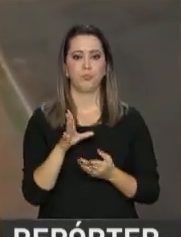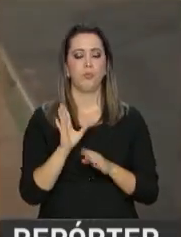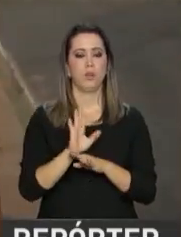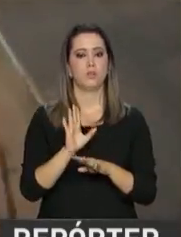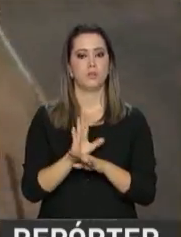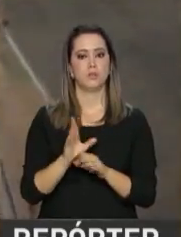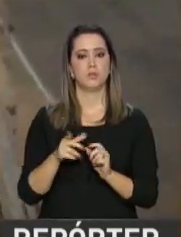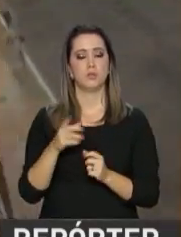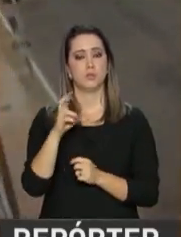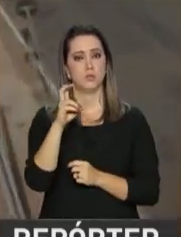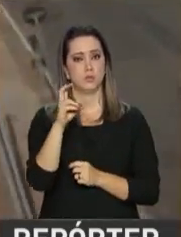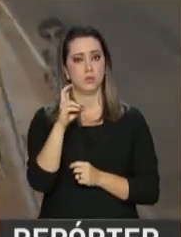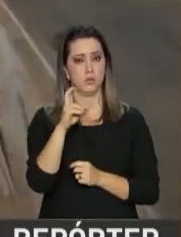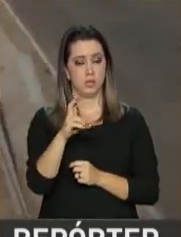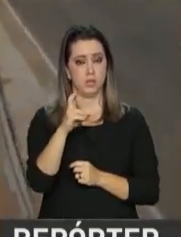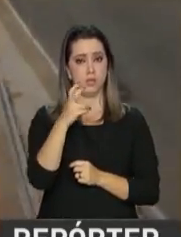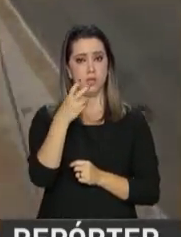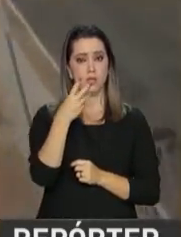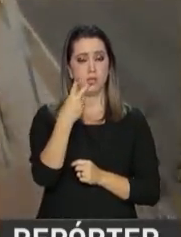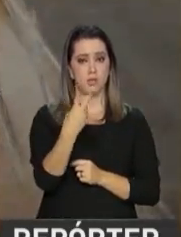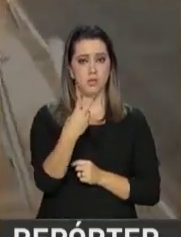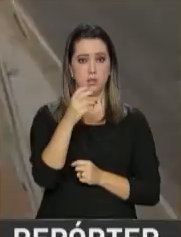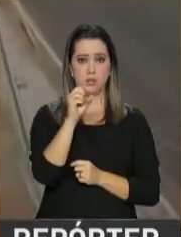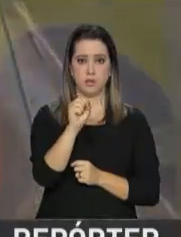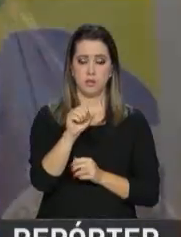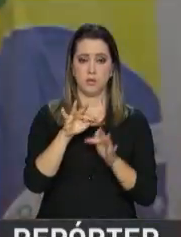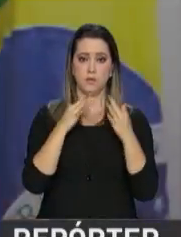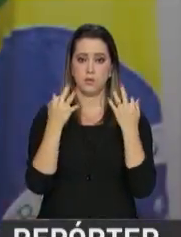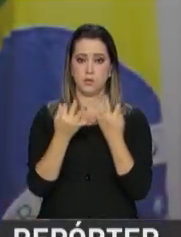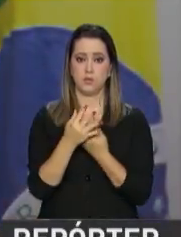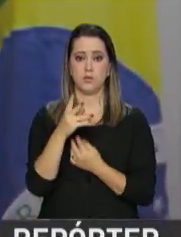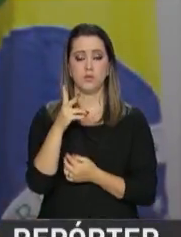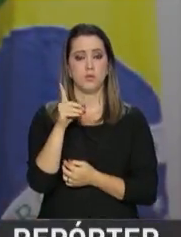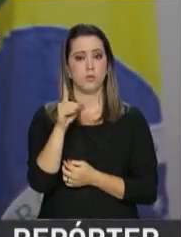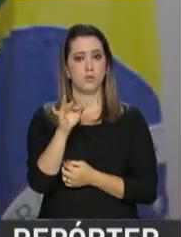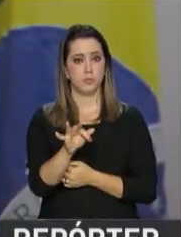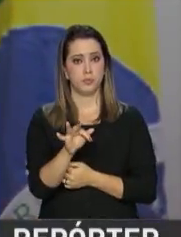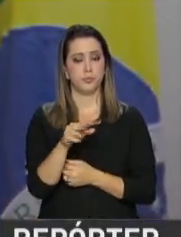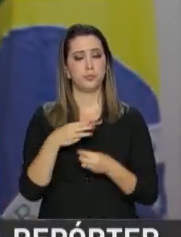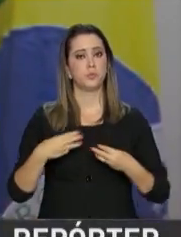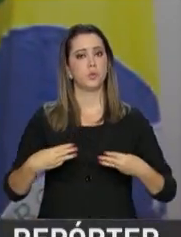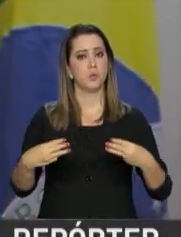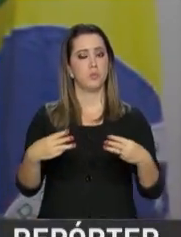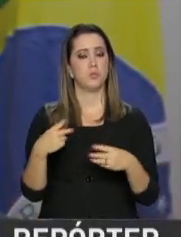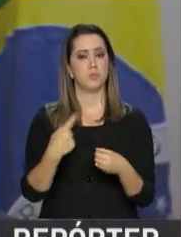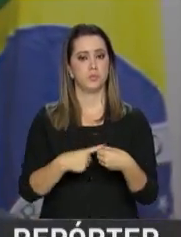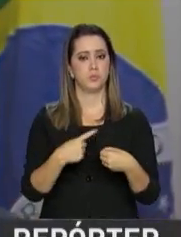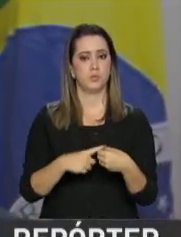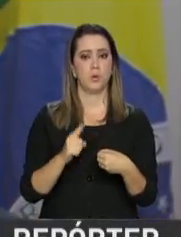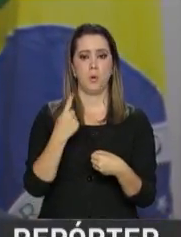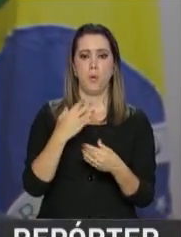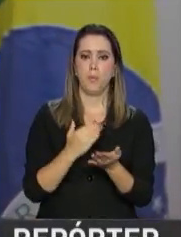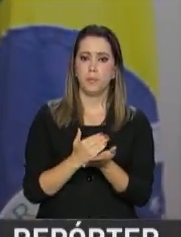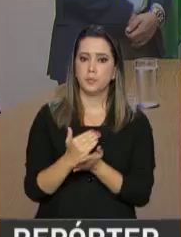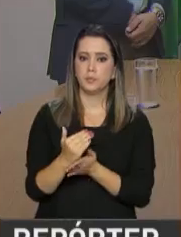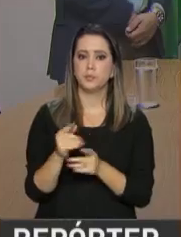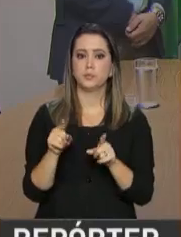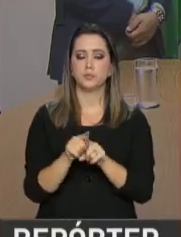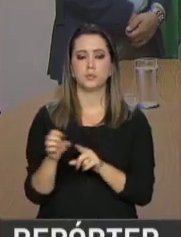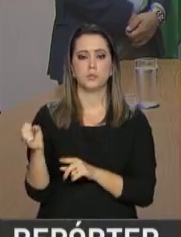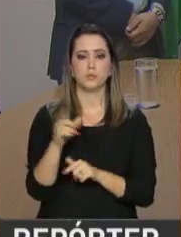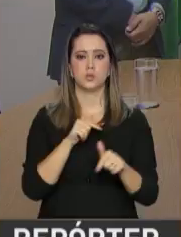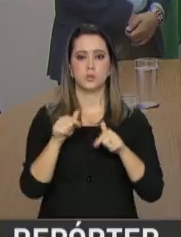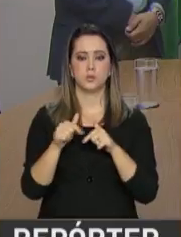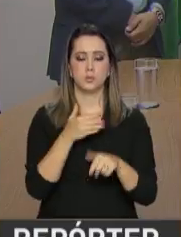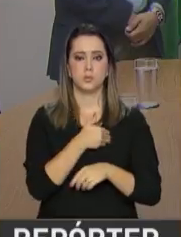beneficiadas 528 famílias do distrito federal para o ministro das cidades esse é só o primeiro passo para novas ações